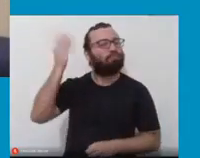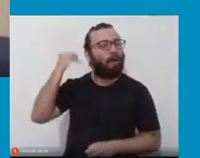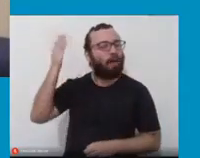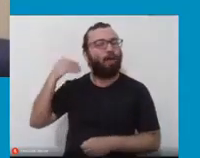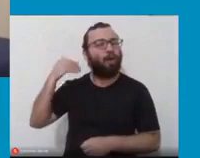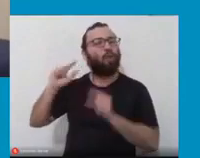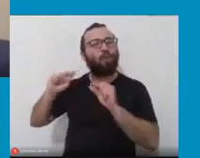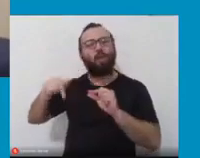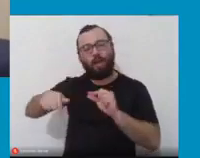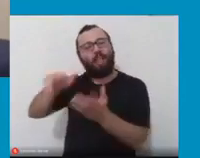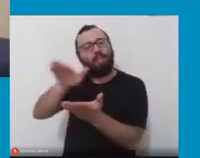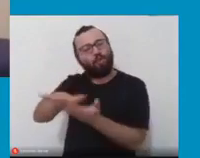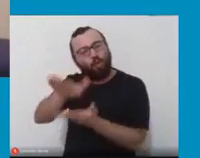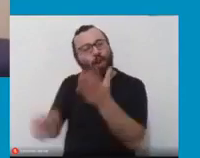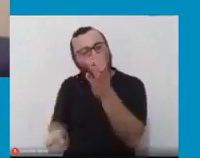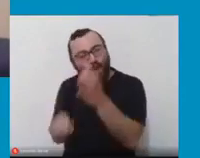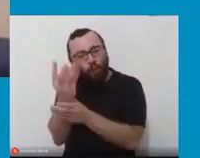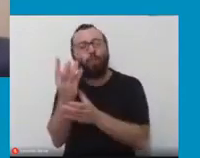a colocar